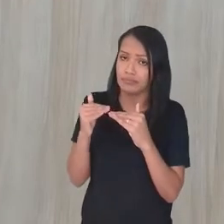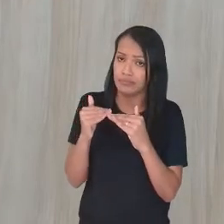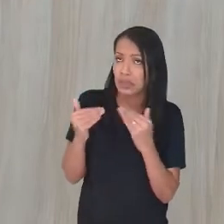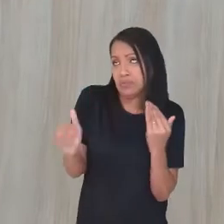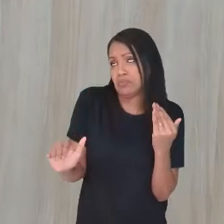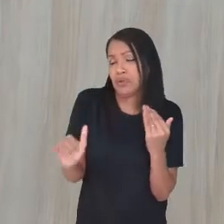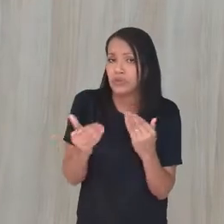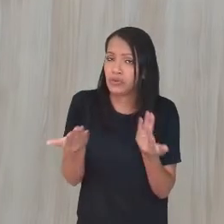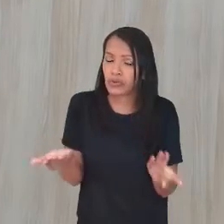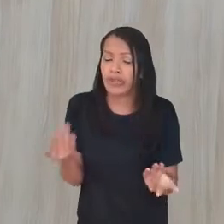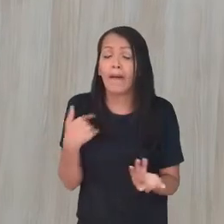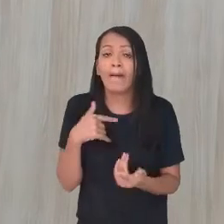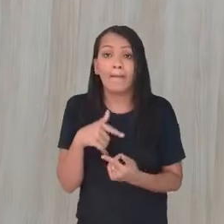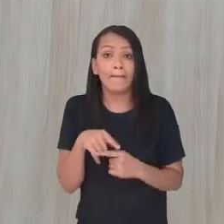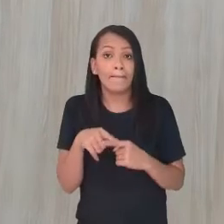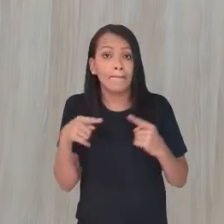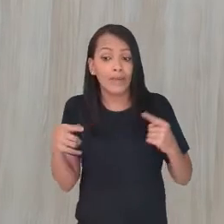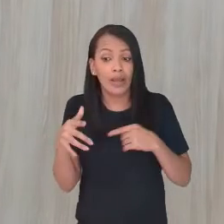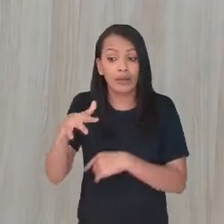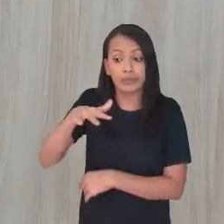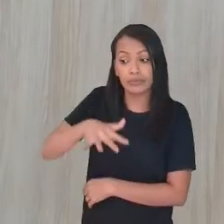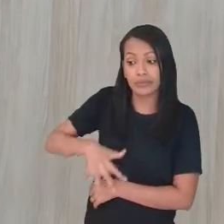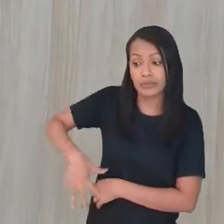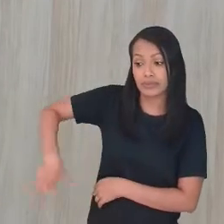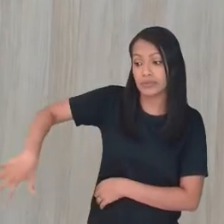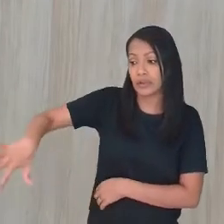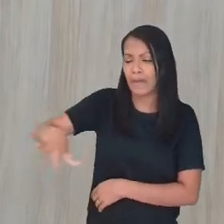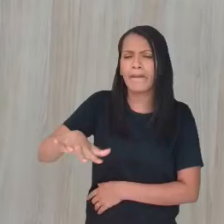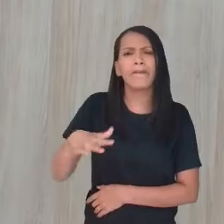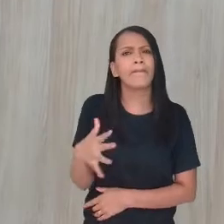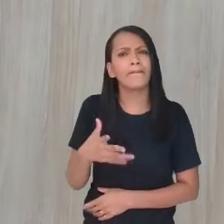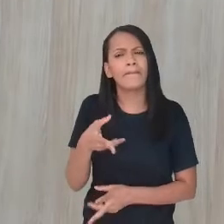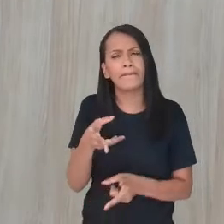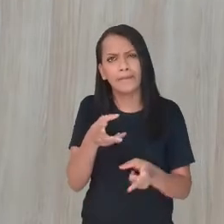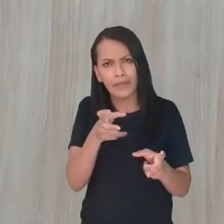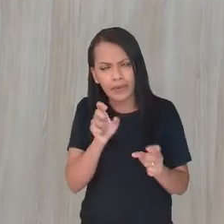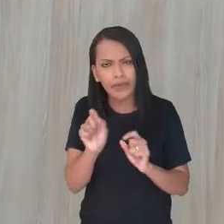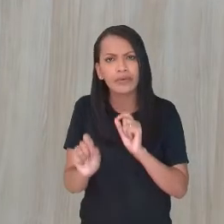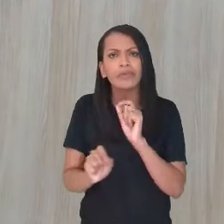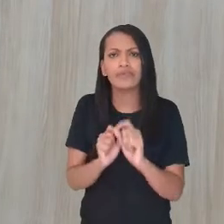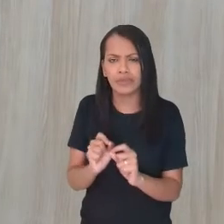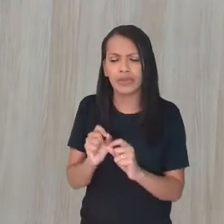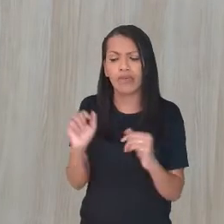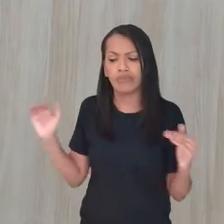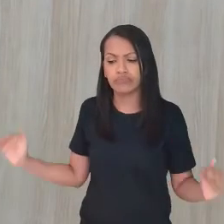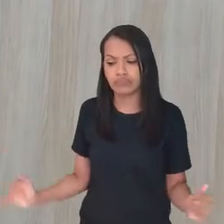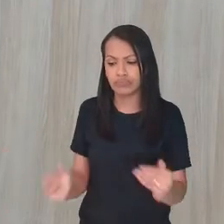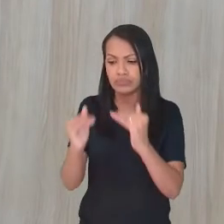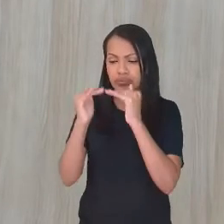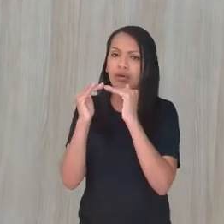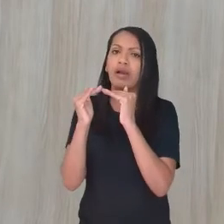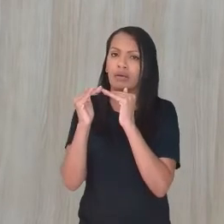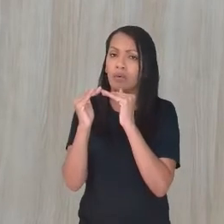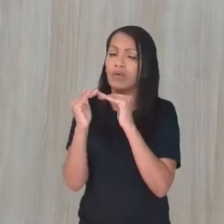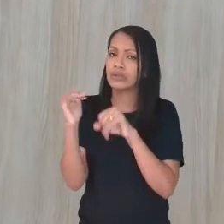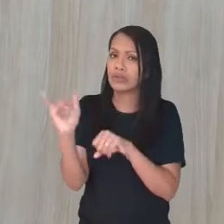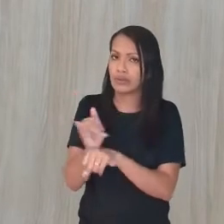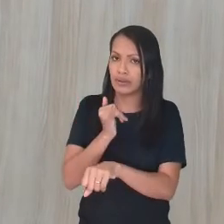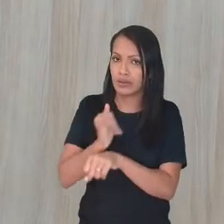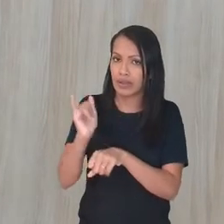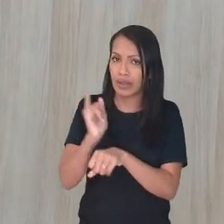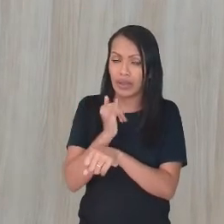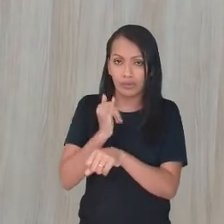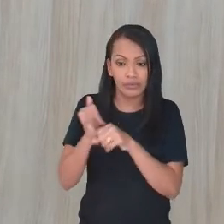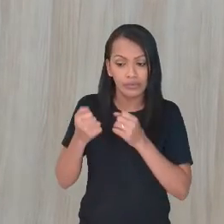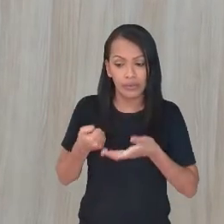os estudiosos perceberam, não é? Que é comum essa estratégia, que isso vai ajudar no eixo